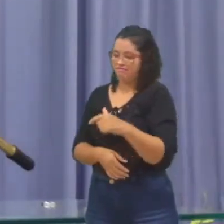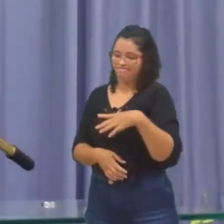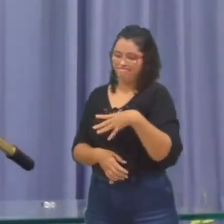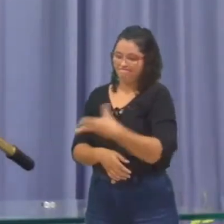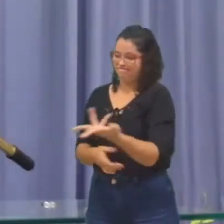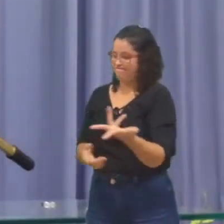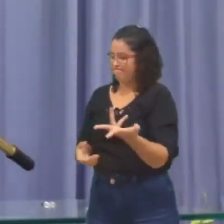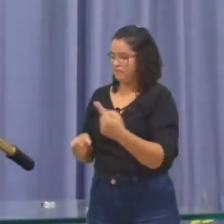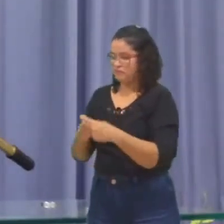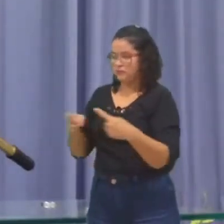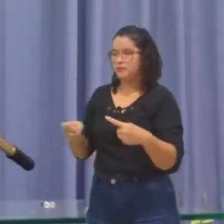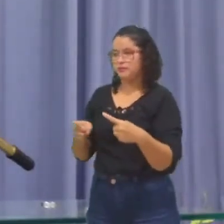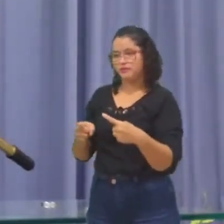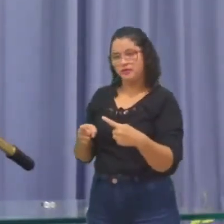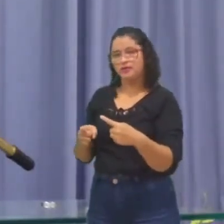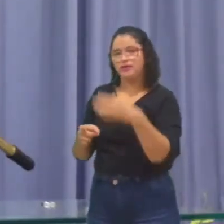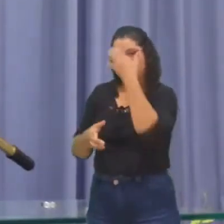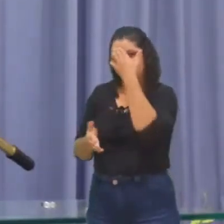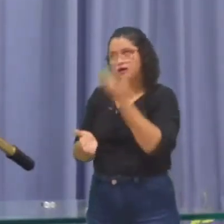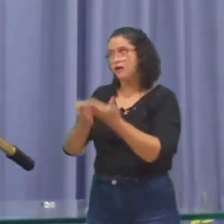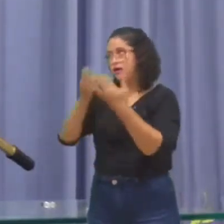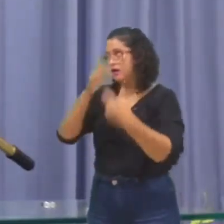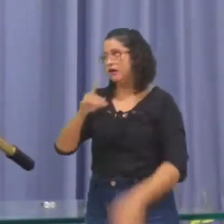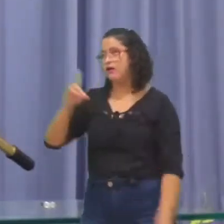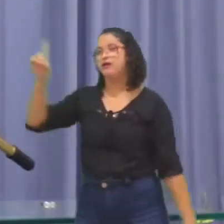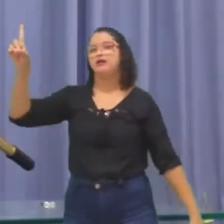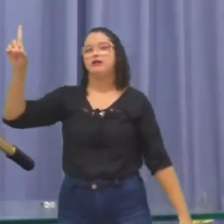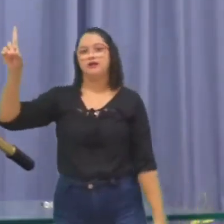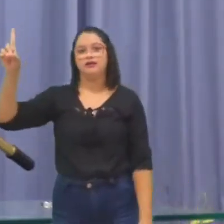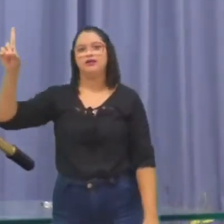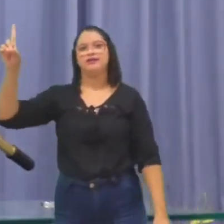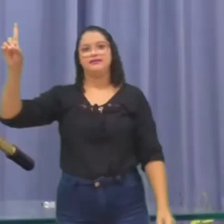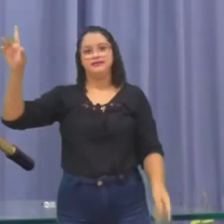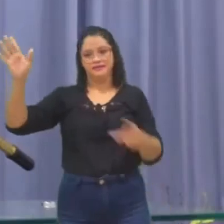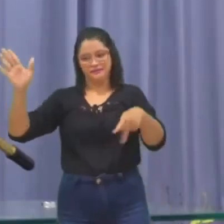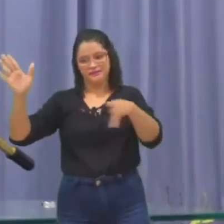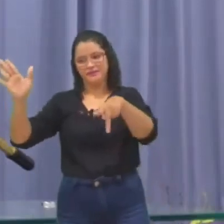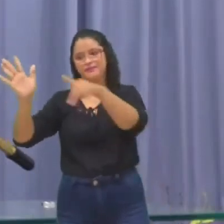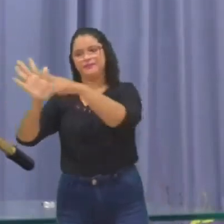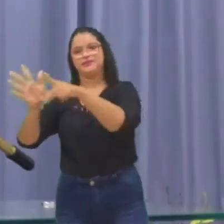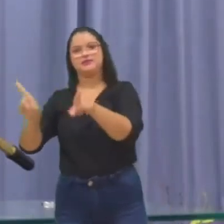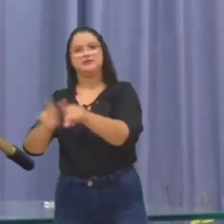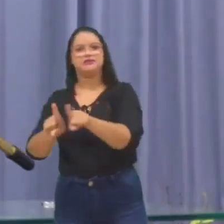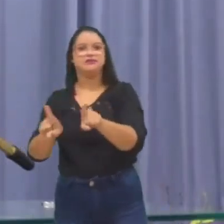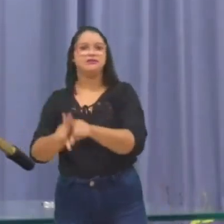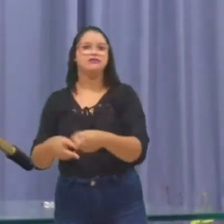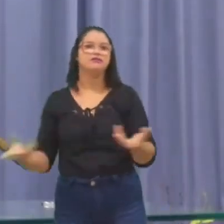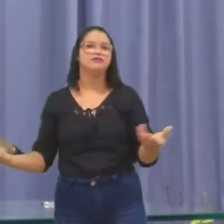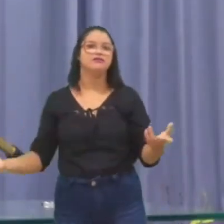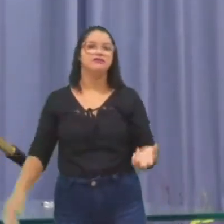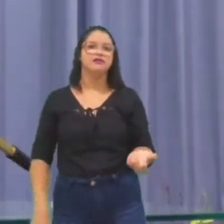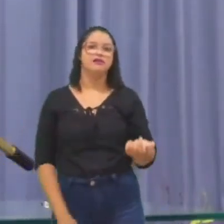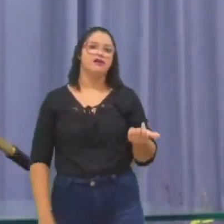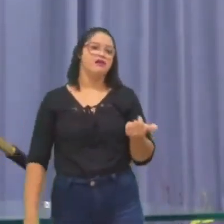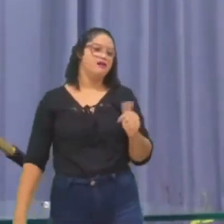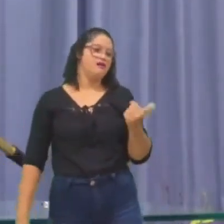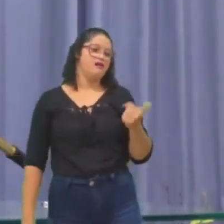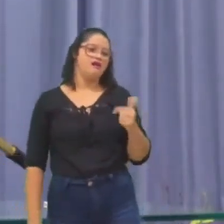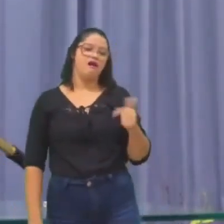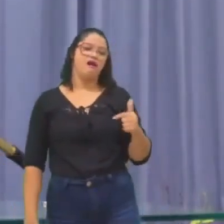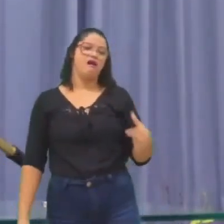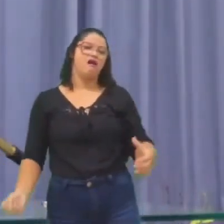se dispuseram a crer no Senhor e na sua promessa. Nós não temos como nos